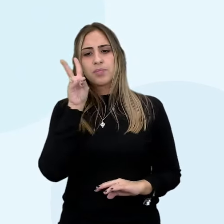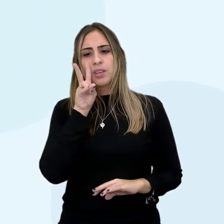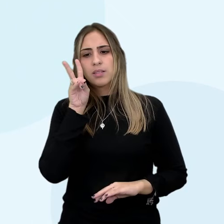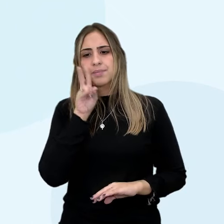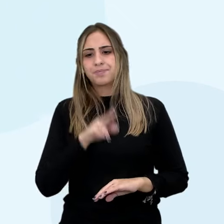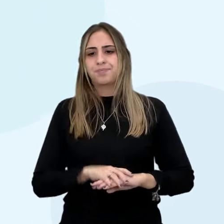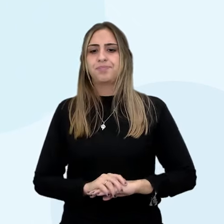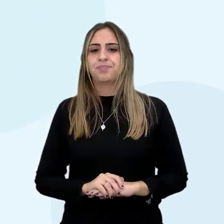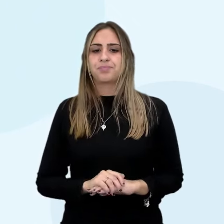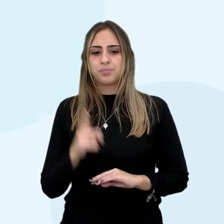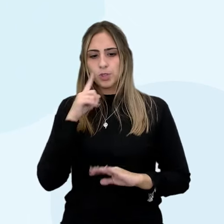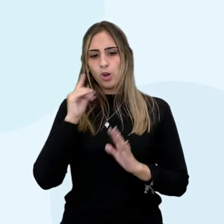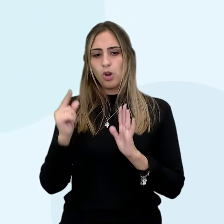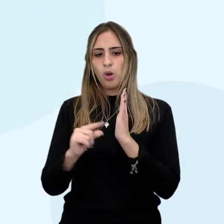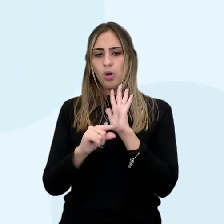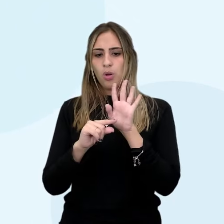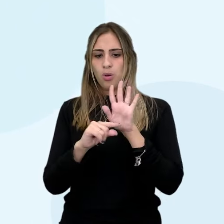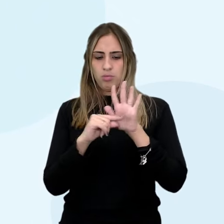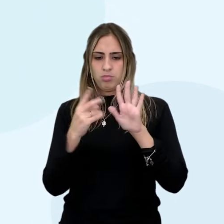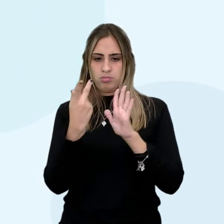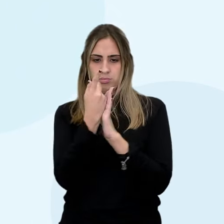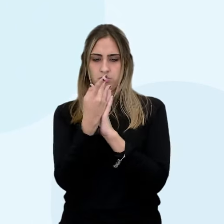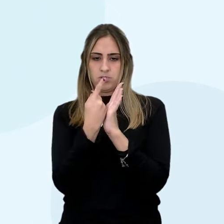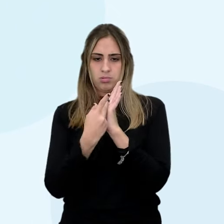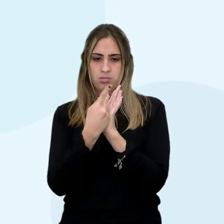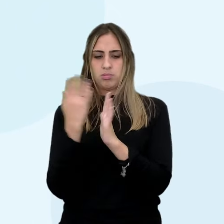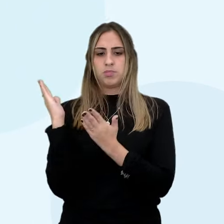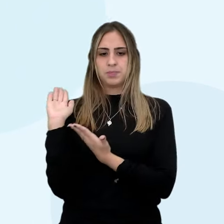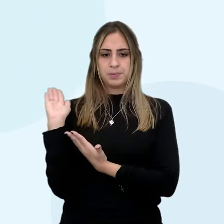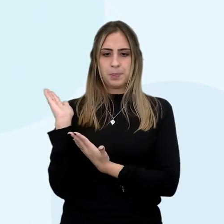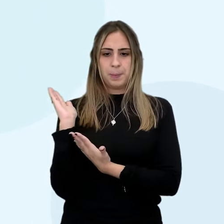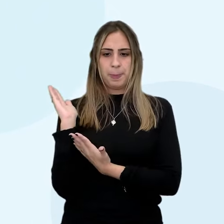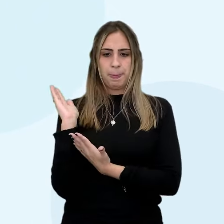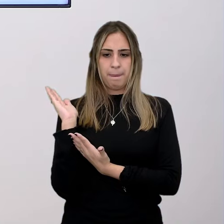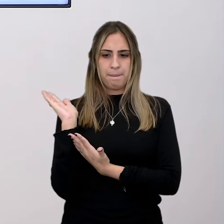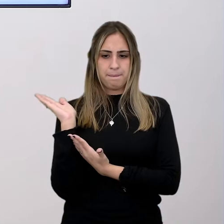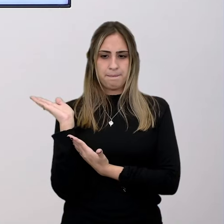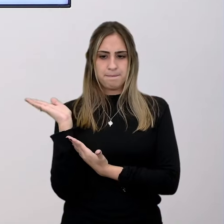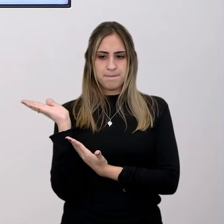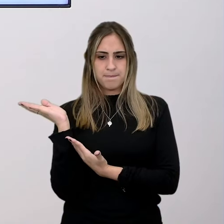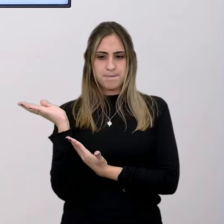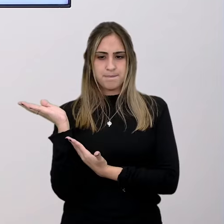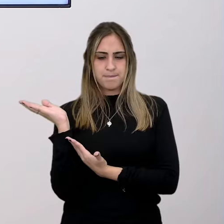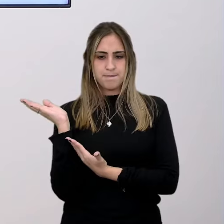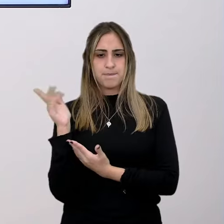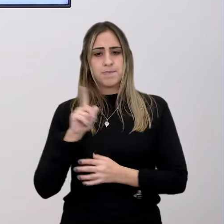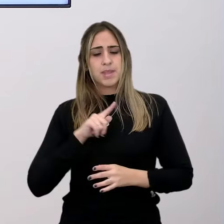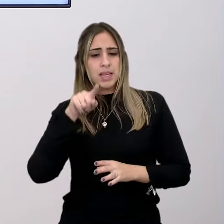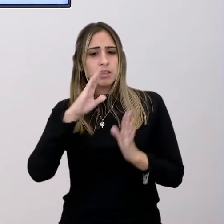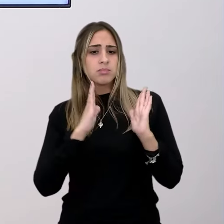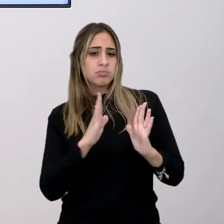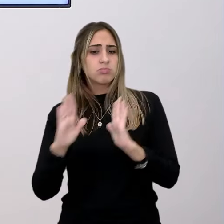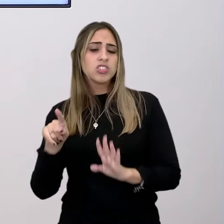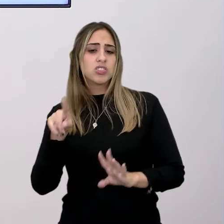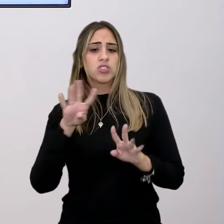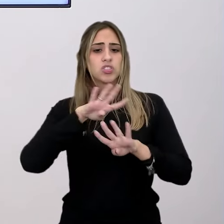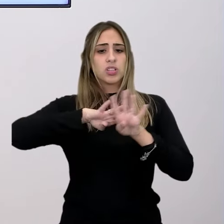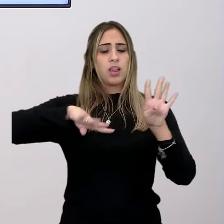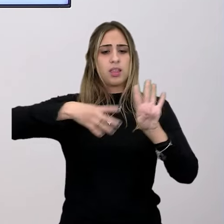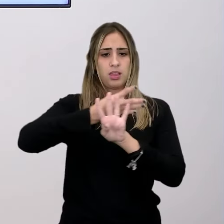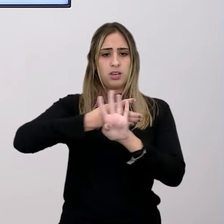e ela novamente aqui é um elemento interessante ela novamente tem e esse padrão xadrez